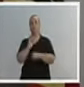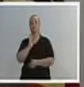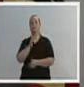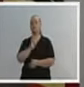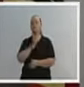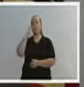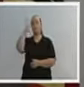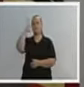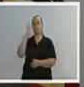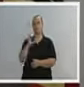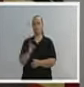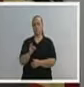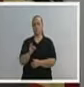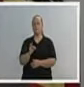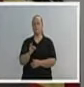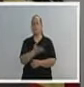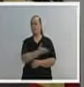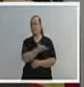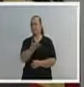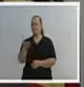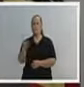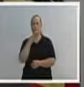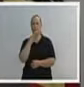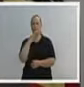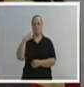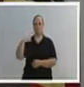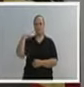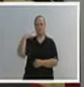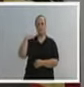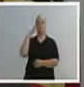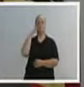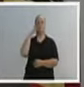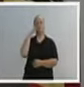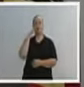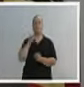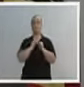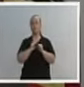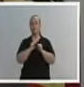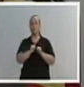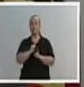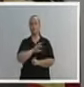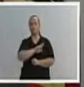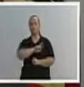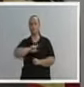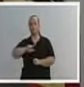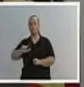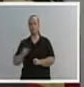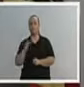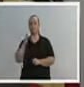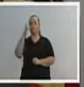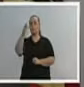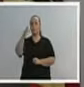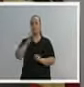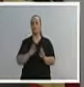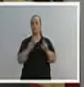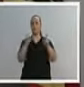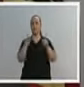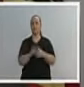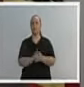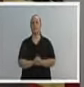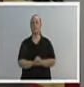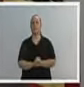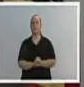ser usado, os entendidos no direito aqui sabem, pode ser usado para outros casos futuros que surgirem. Daqui a pouco são